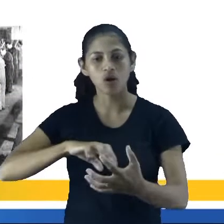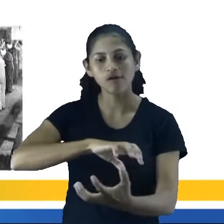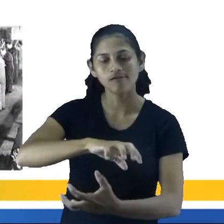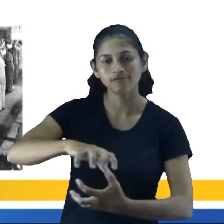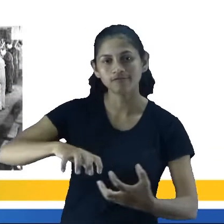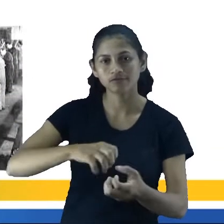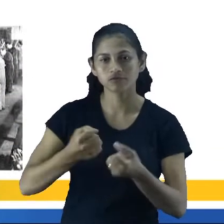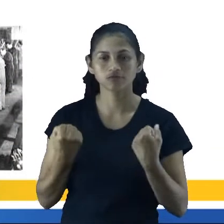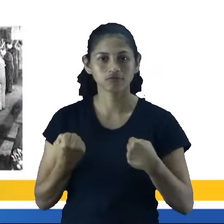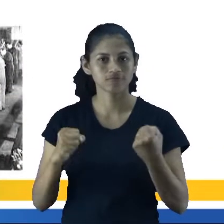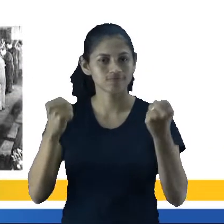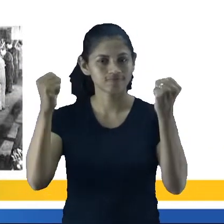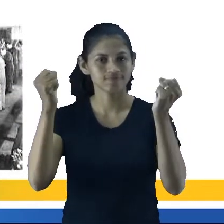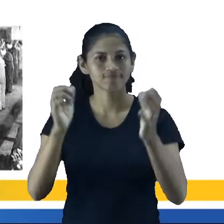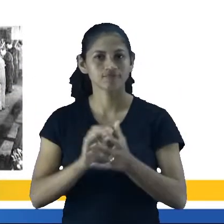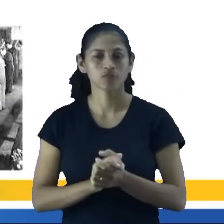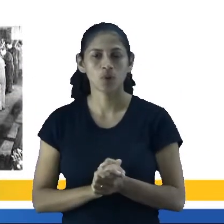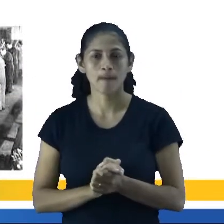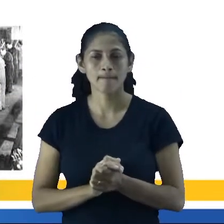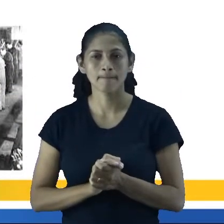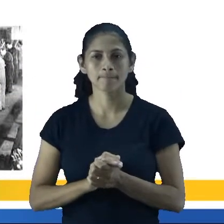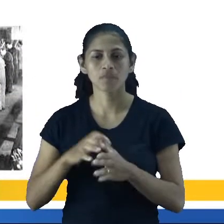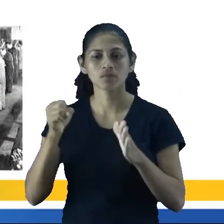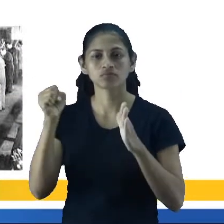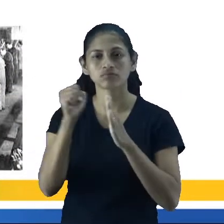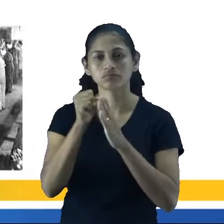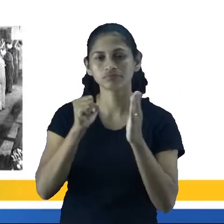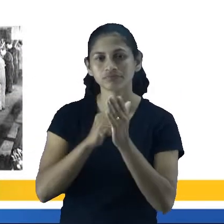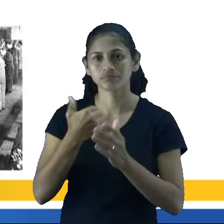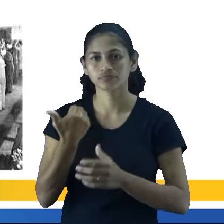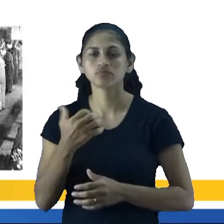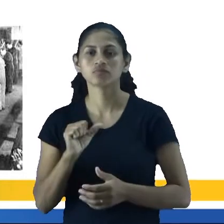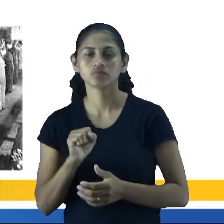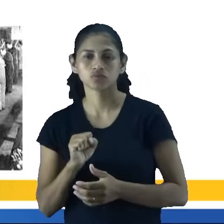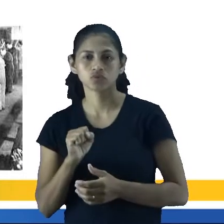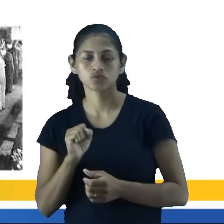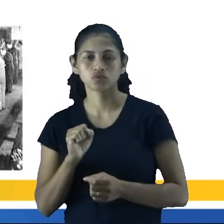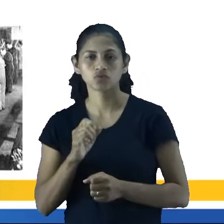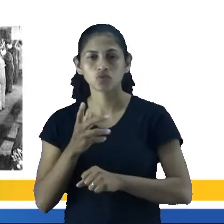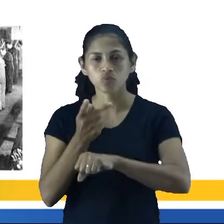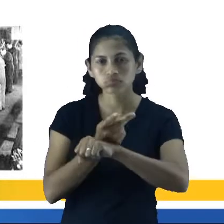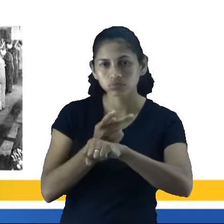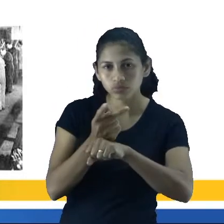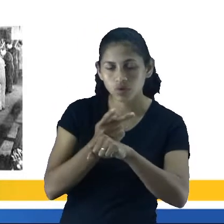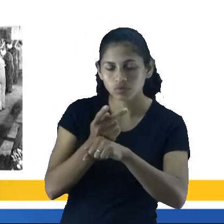A partir do século XVIII, assim, em busca de melhores